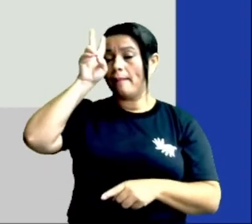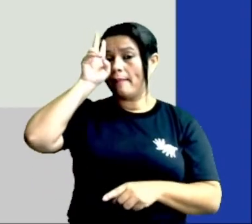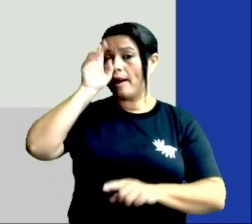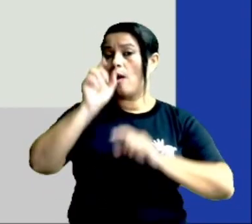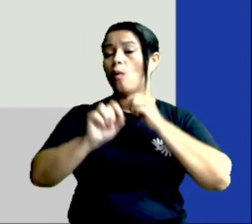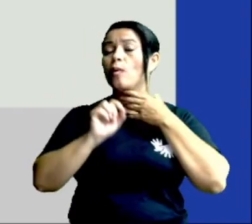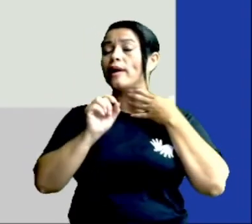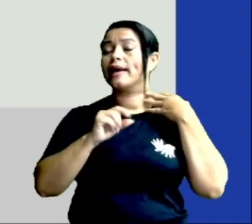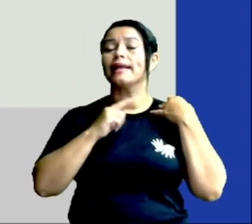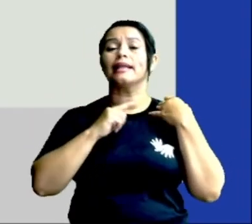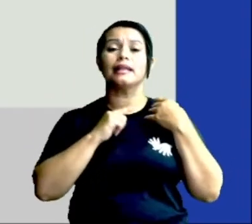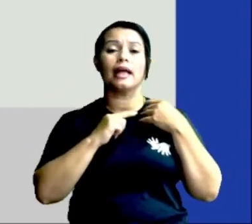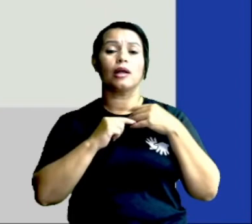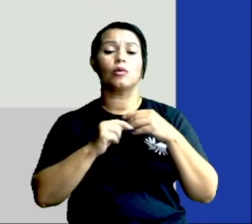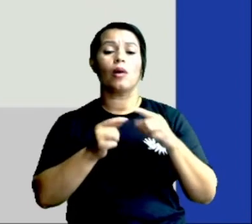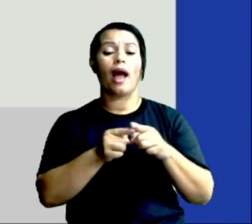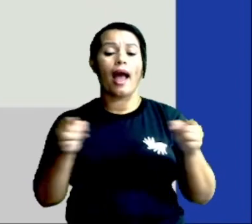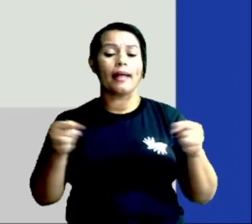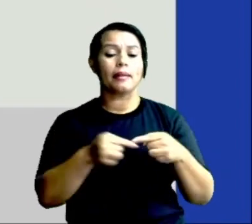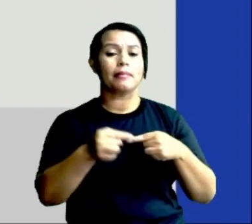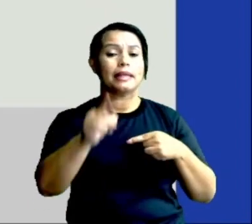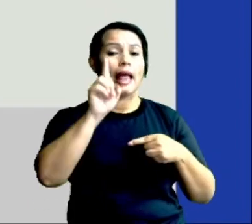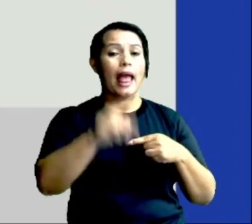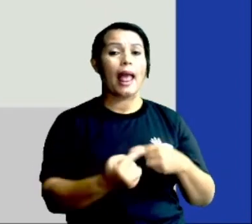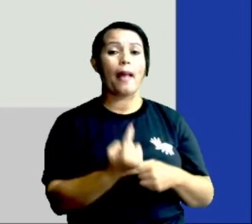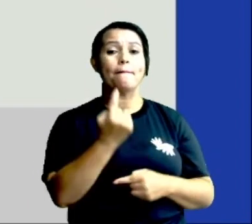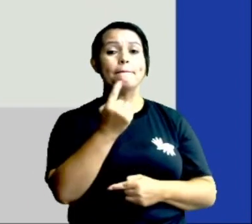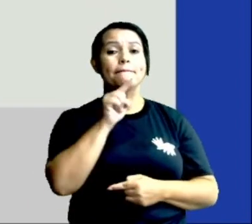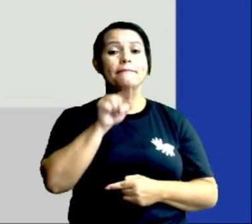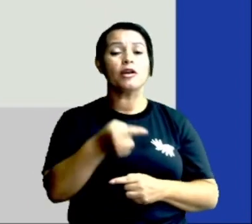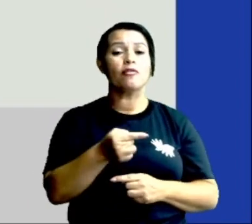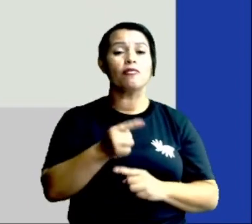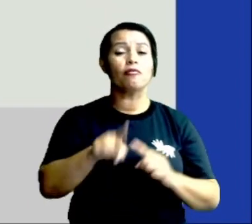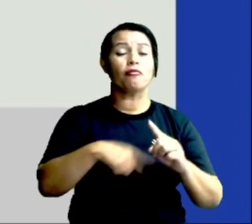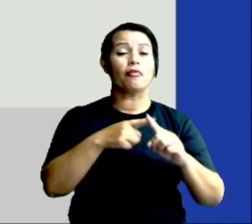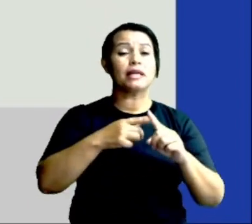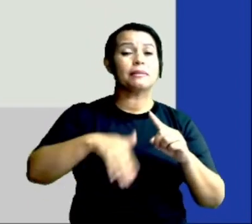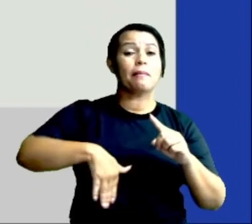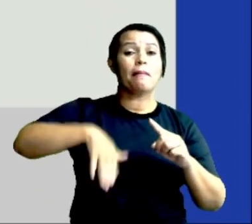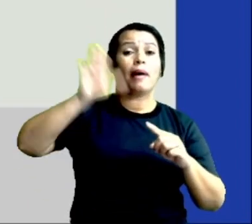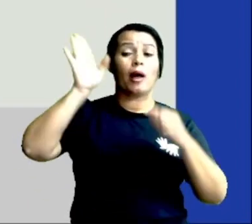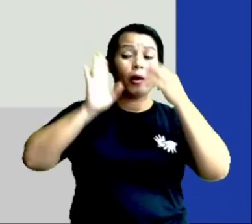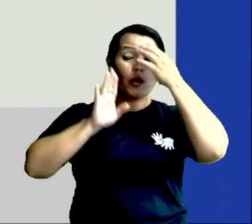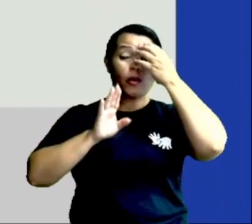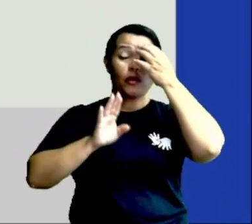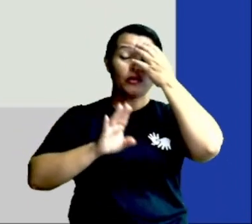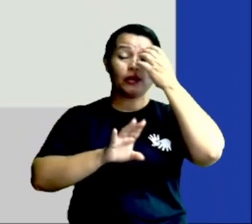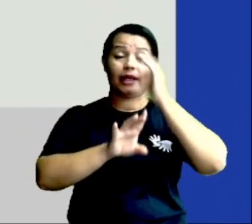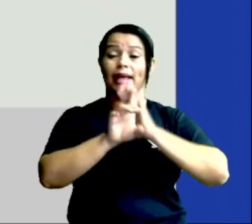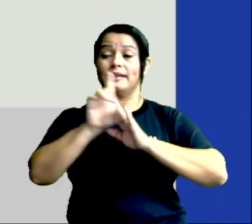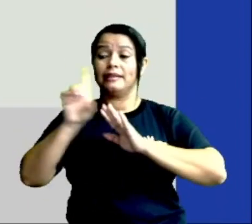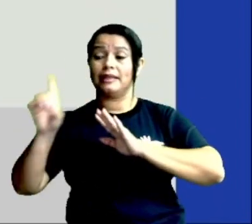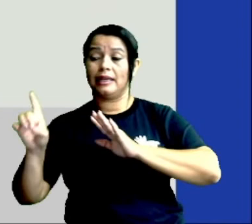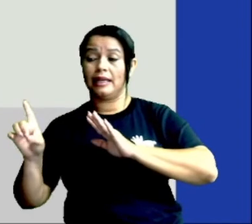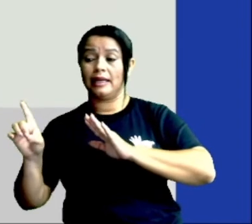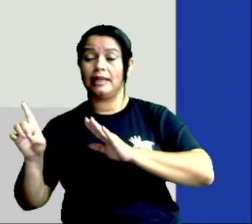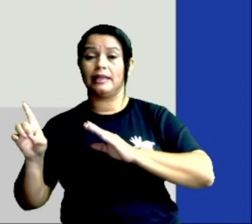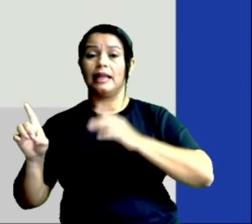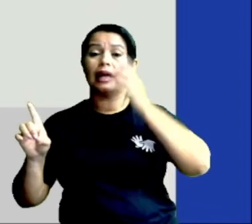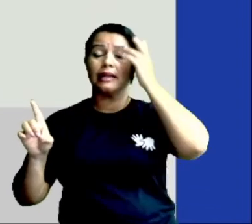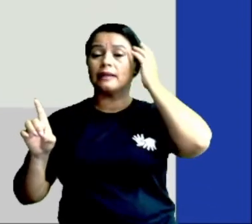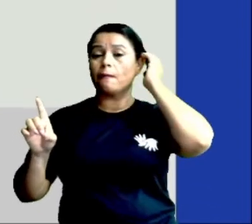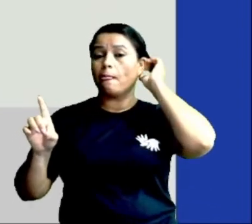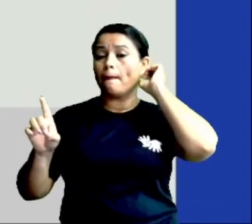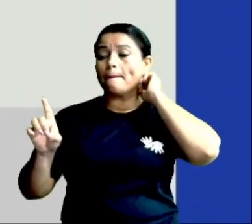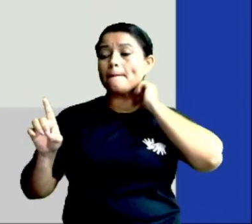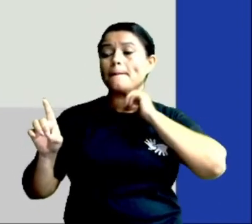unidade de medida de volume é 1000 vezes maior que a unidade imediatamente à direita. Logo, sob cada